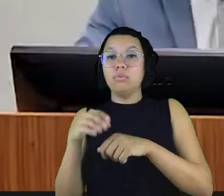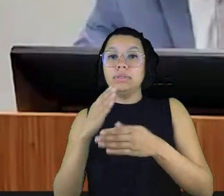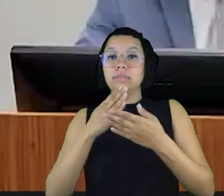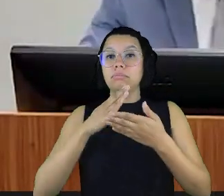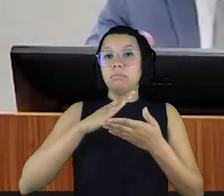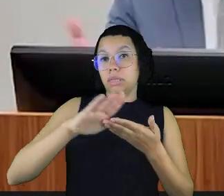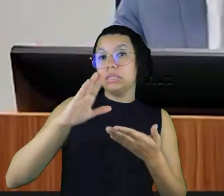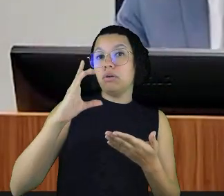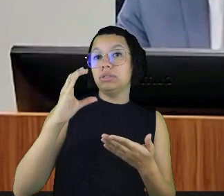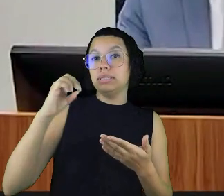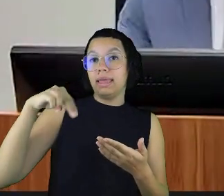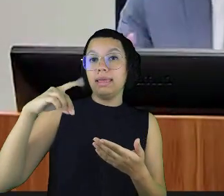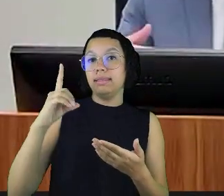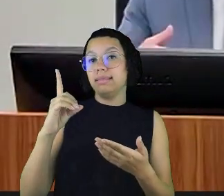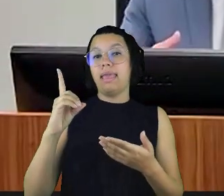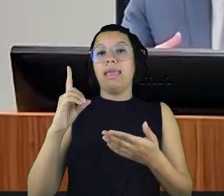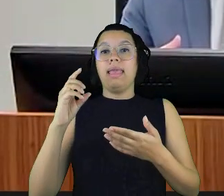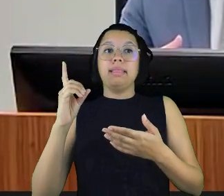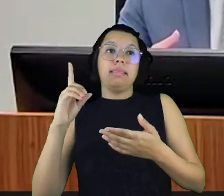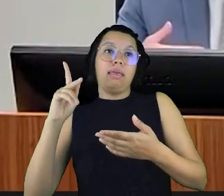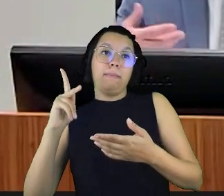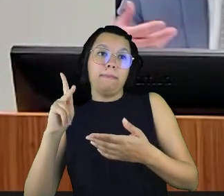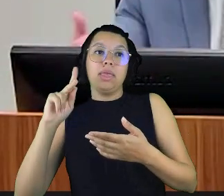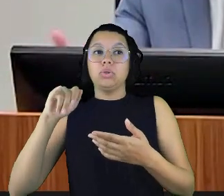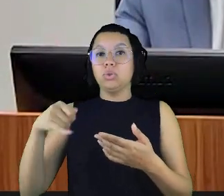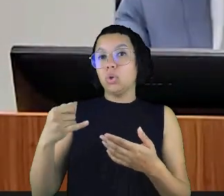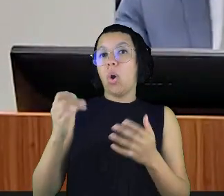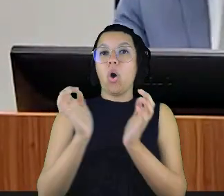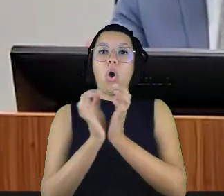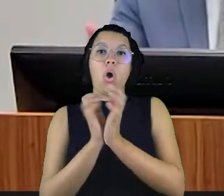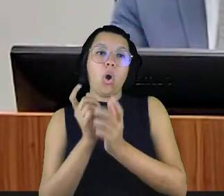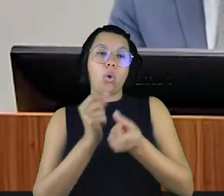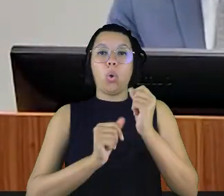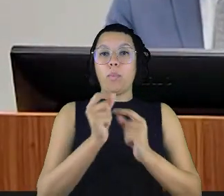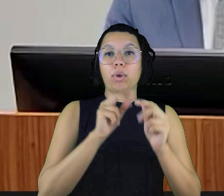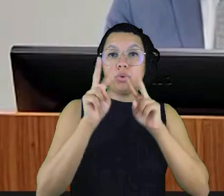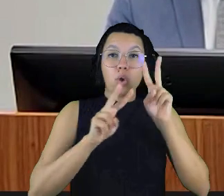sobre IDPJ, sobre grupo econômico, análise de documentos, questões que são